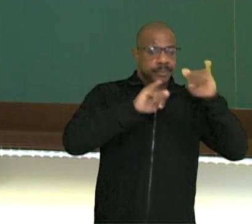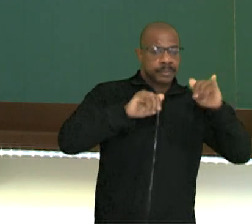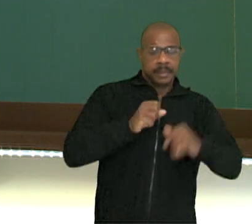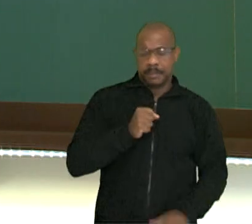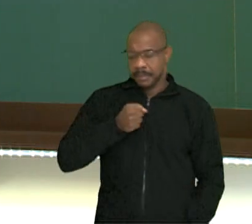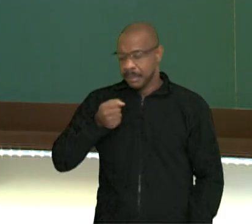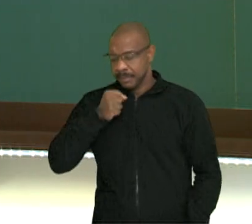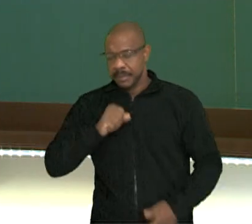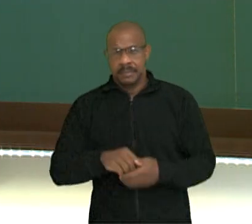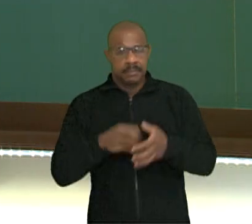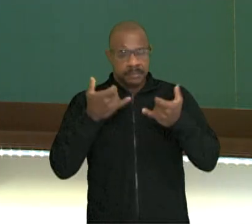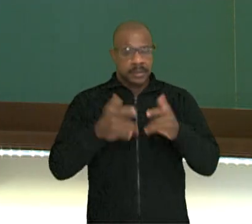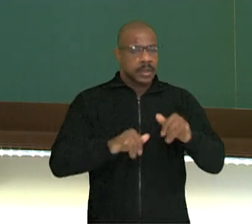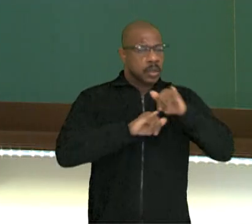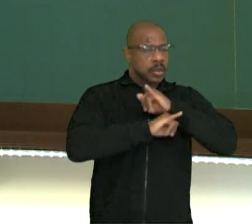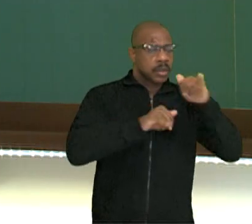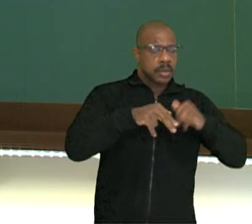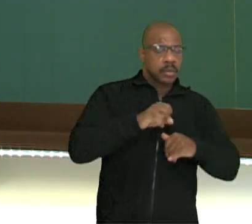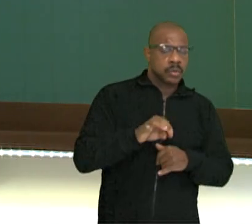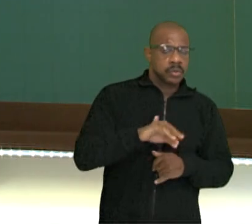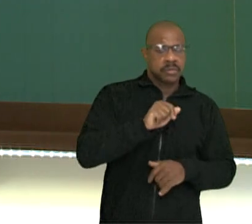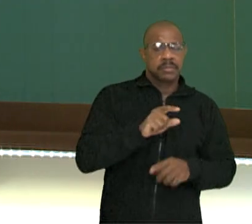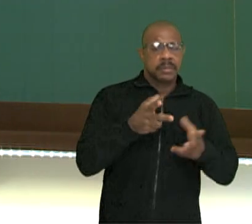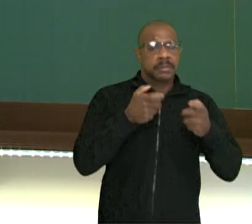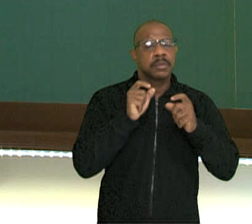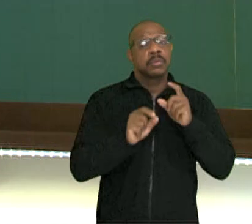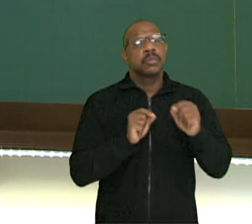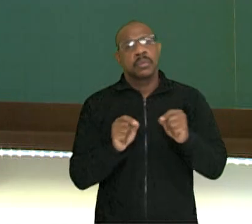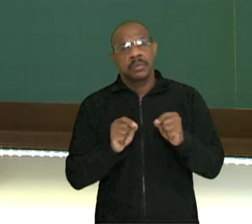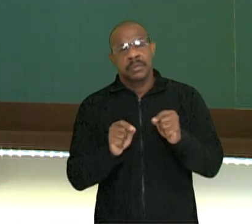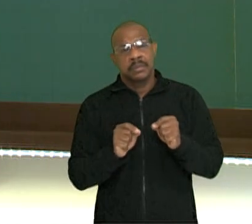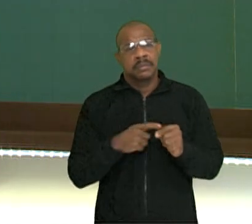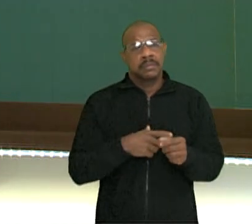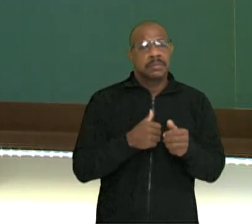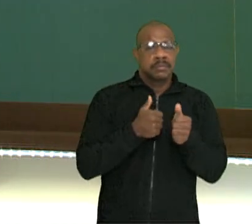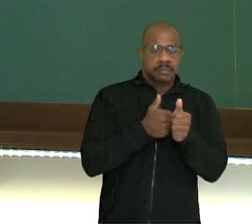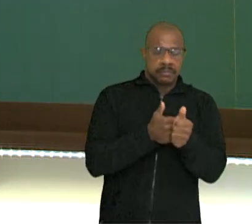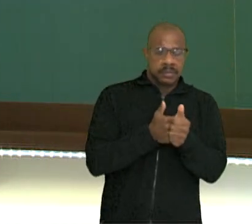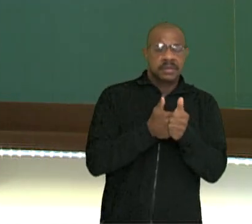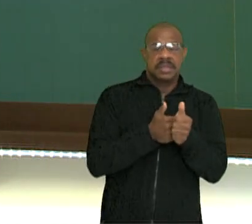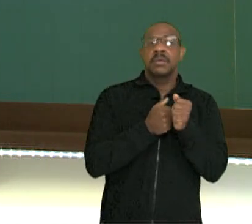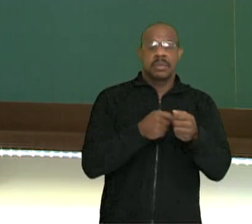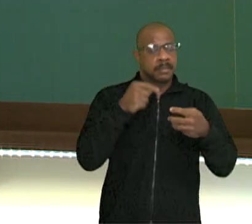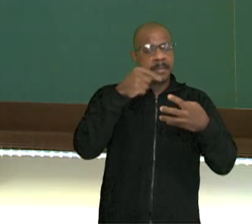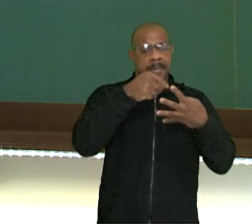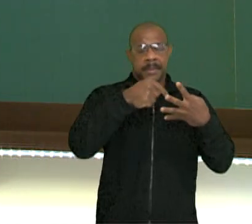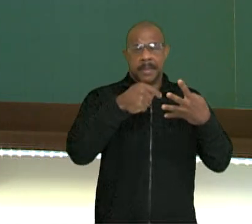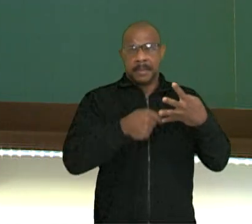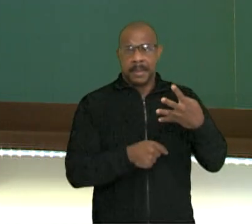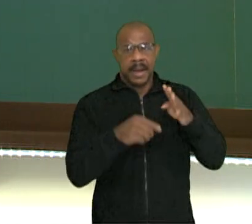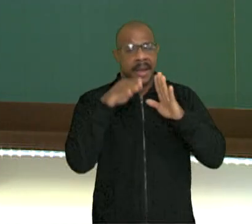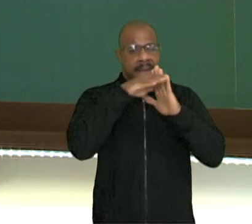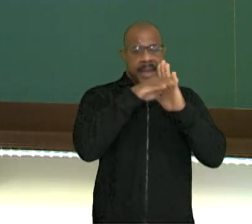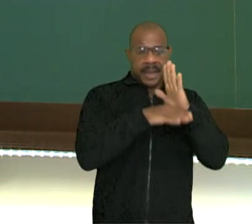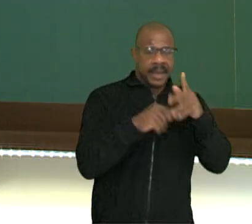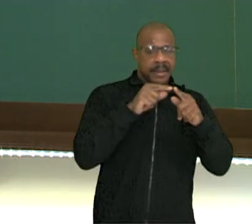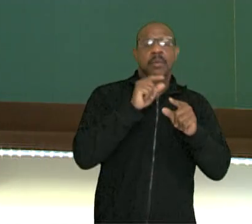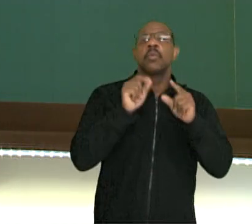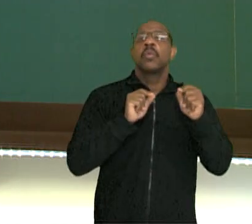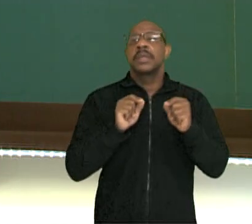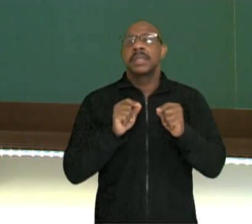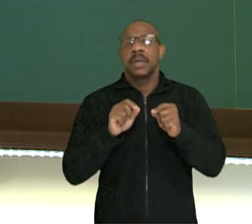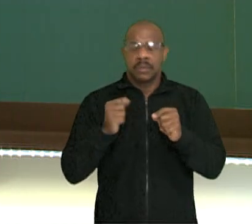Quando falamos de notícia, nós percebemos o quê? Que a gente segue um lead. O que aconteceu, com